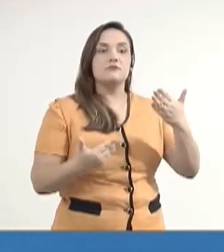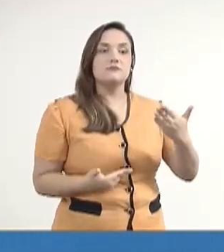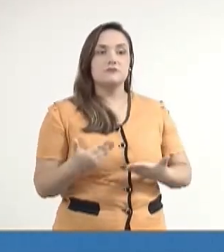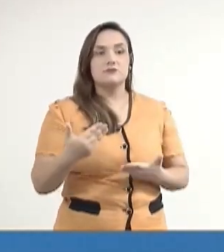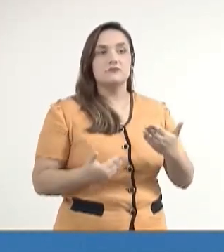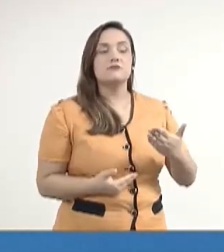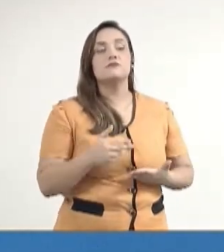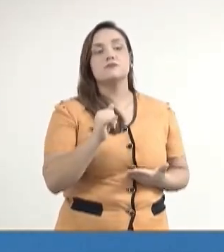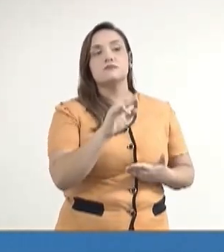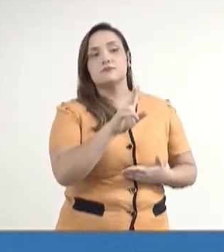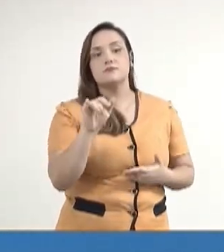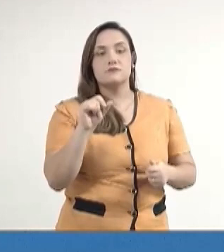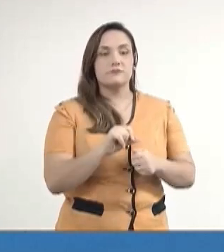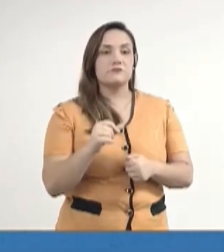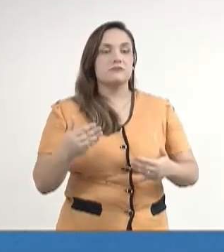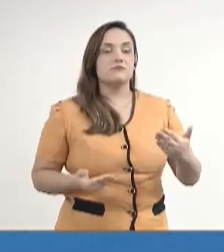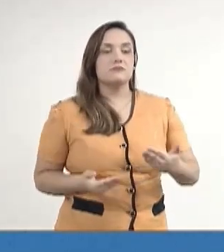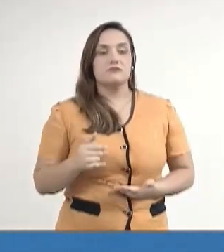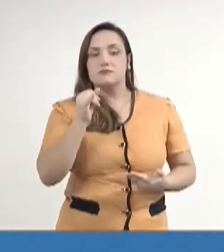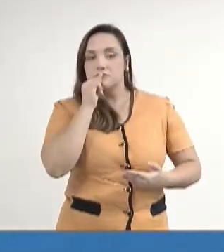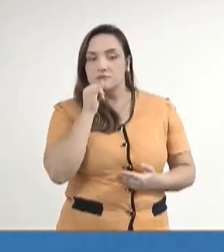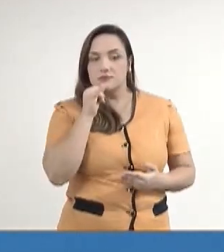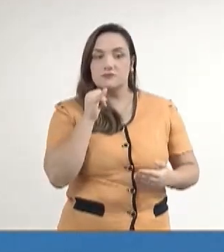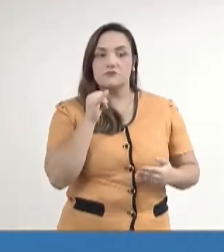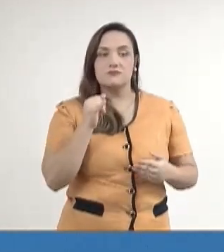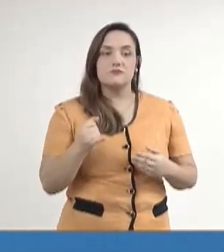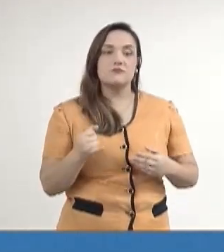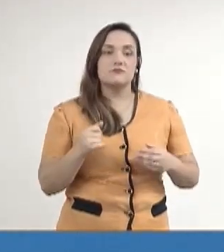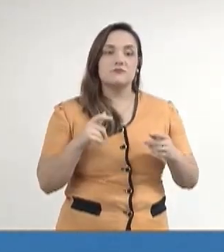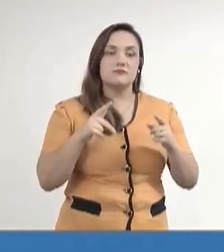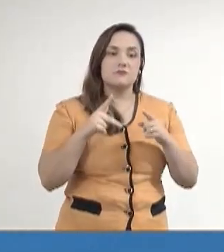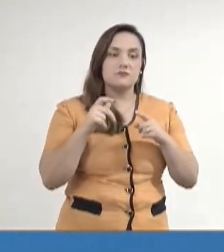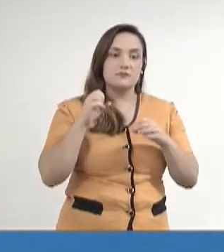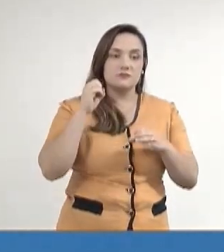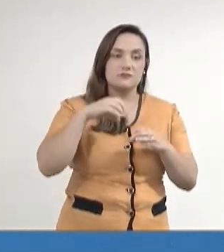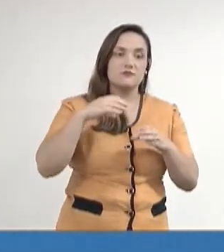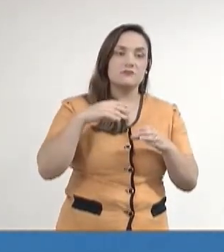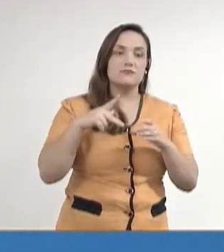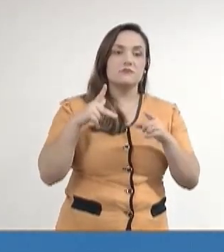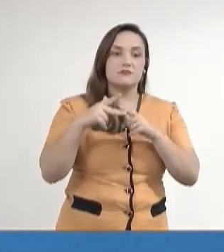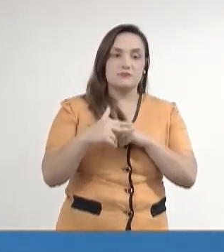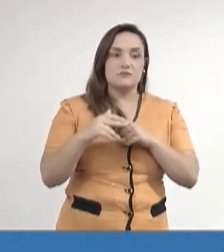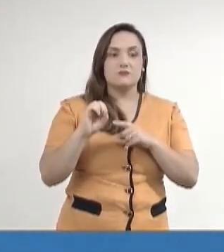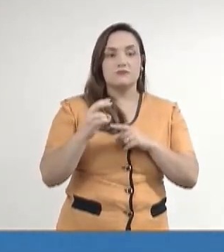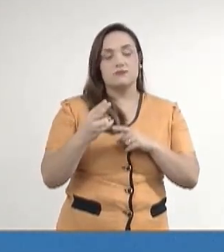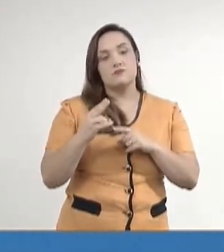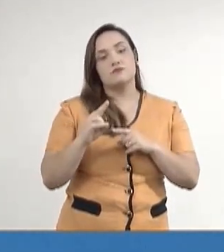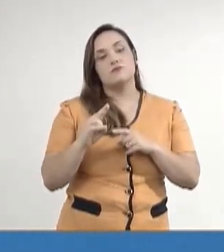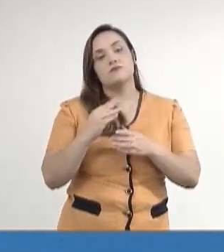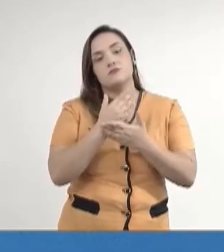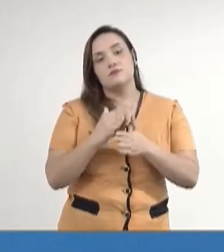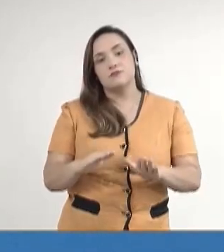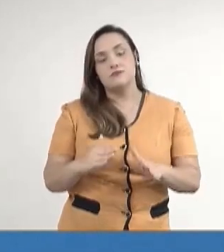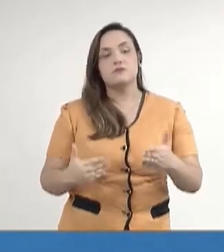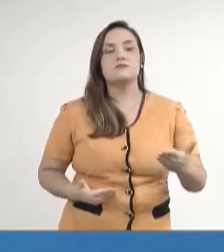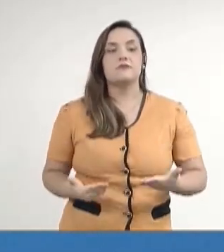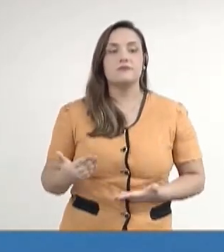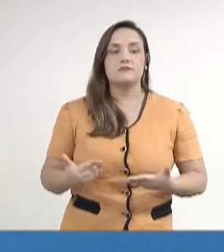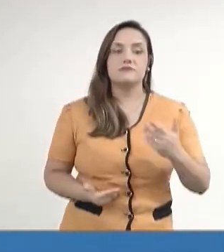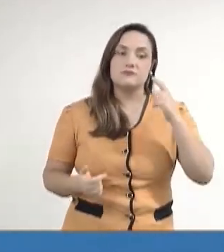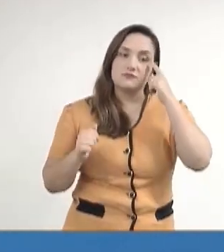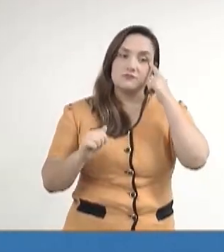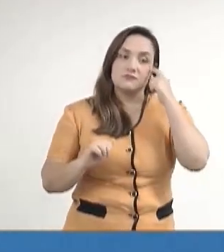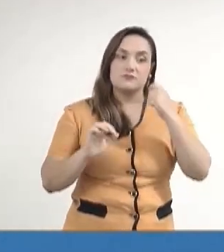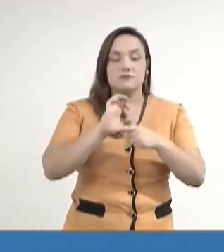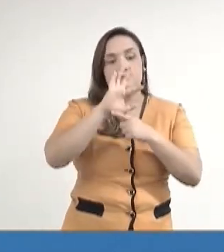quando forem realizados serviços como ligação, religação, corte ou consumo final. As empresas prestadoras de serviços